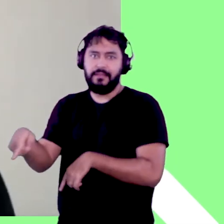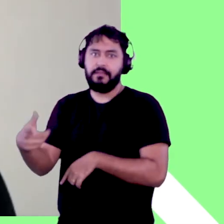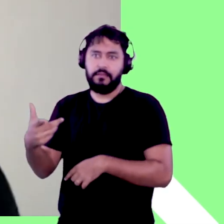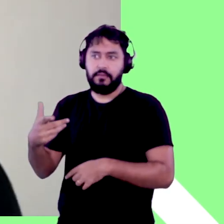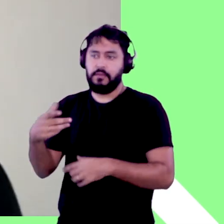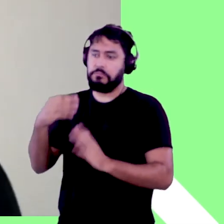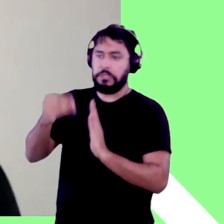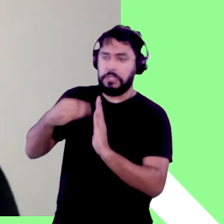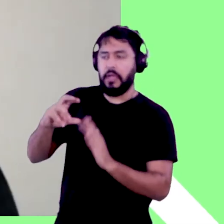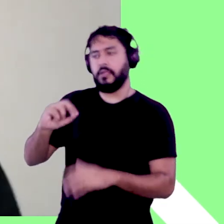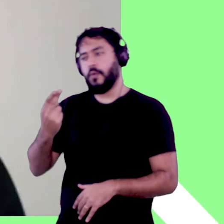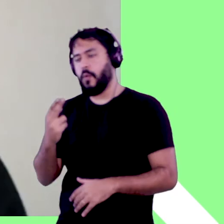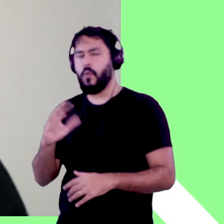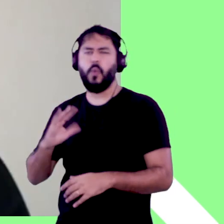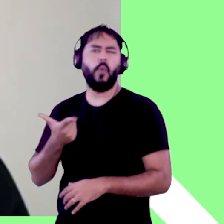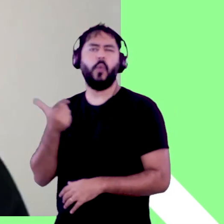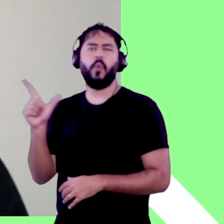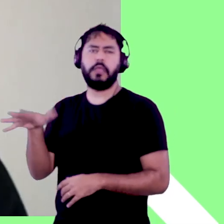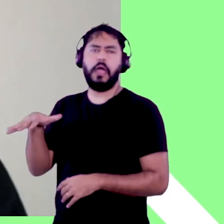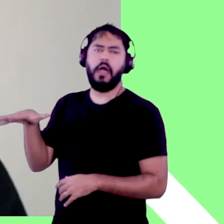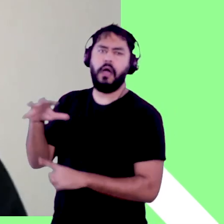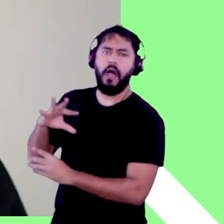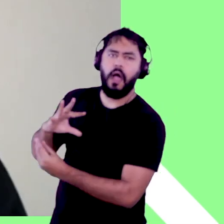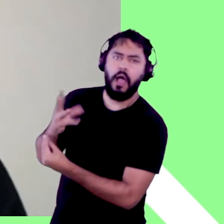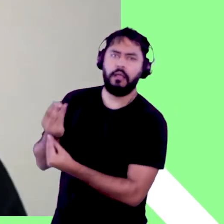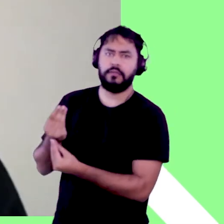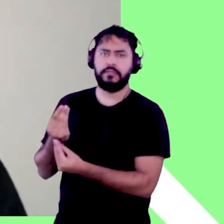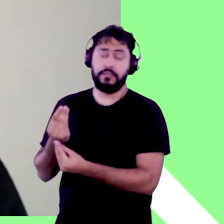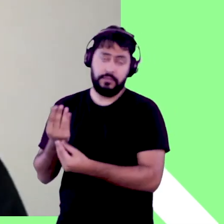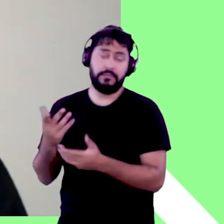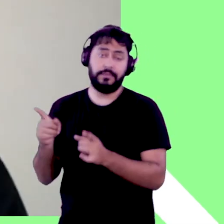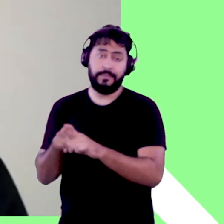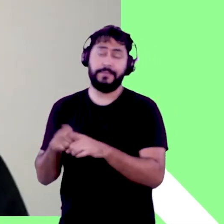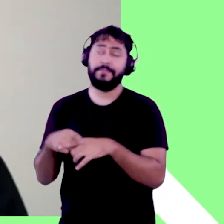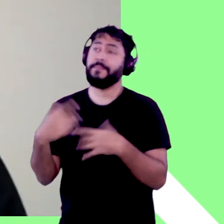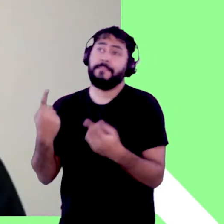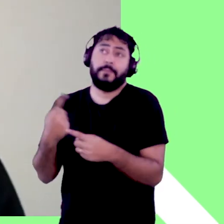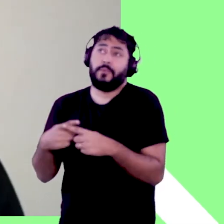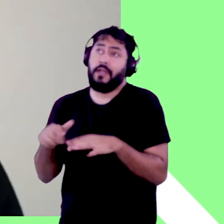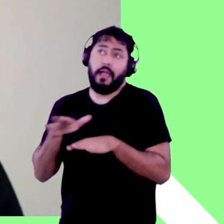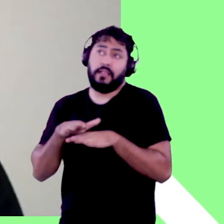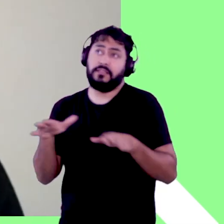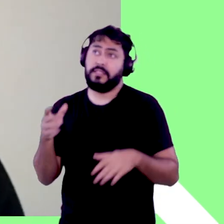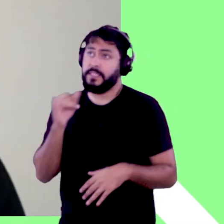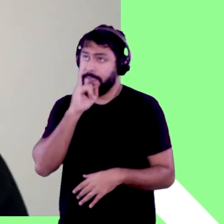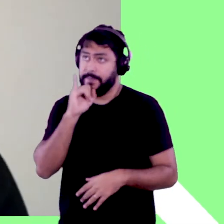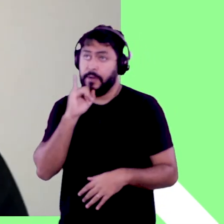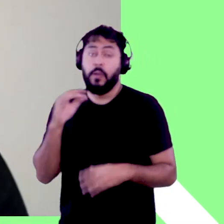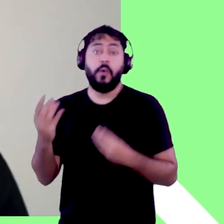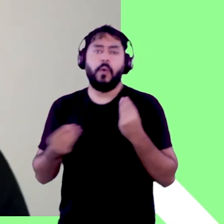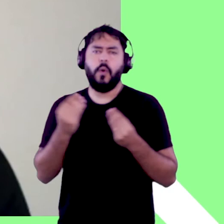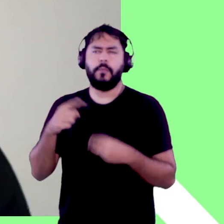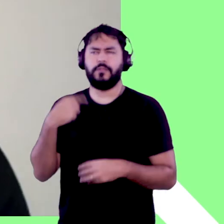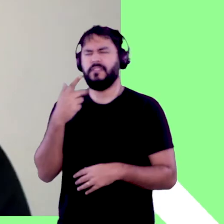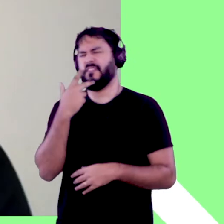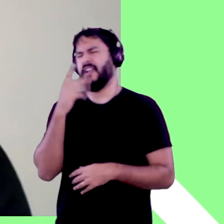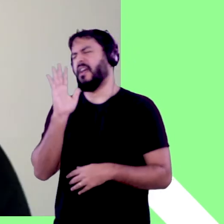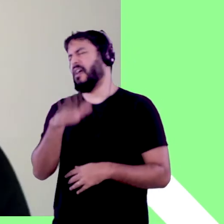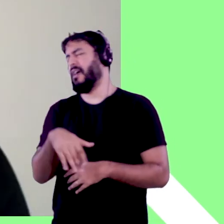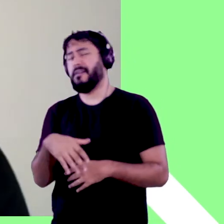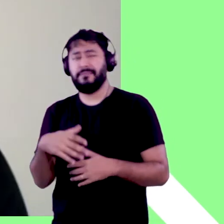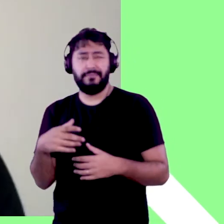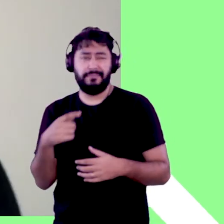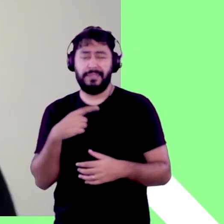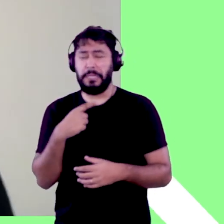linguagens artísticas também, porque é isso, né? Como que a gente questiona, falando assim, mas tem